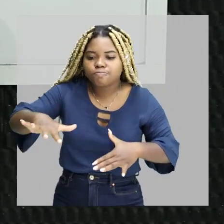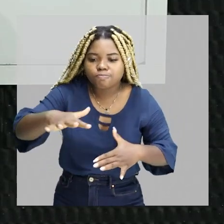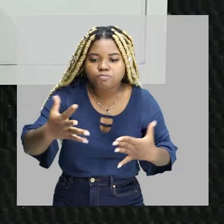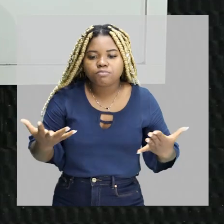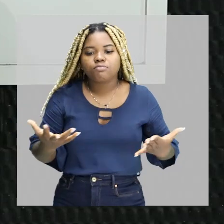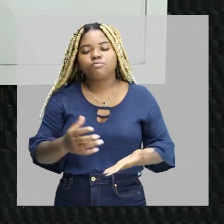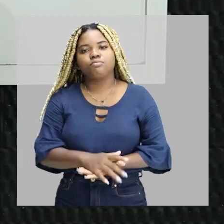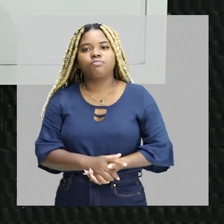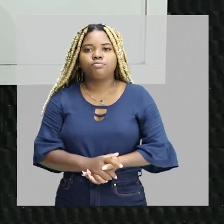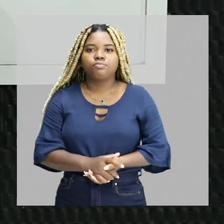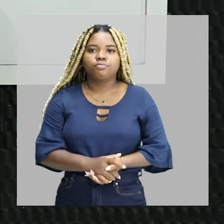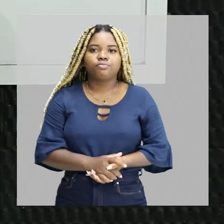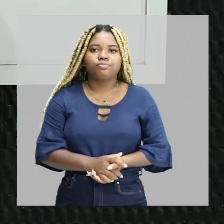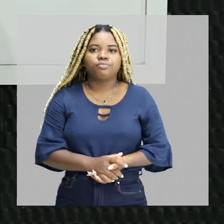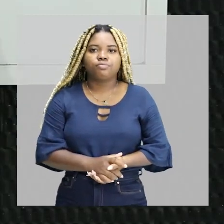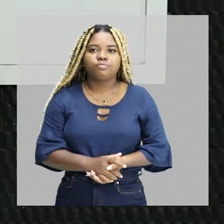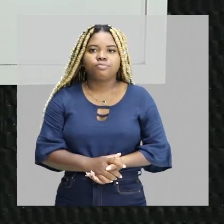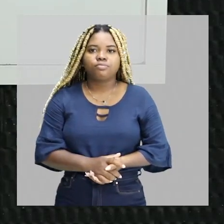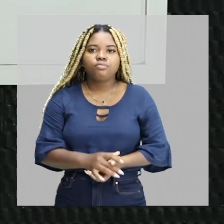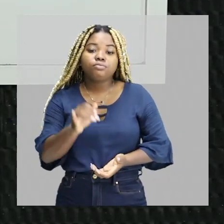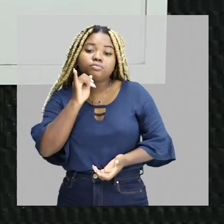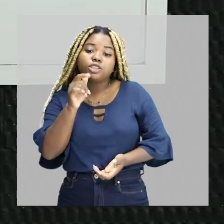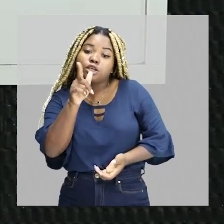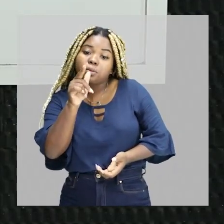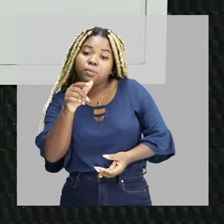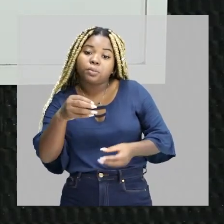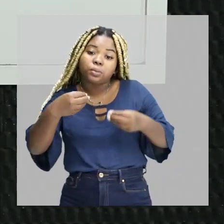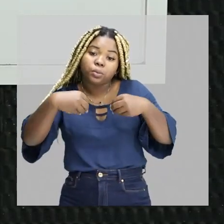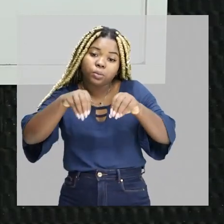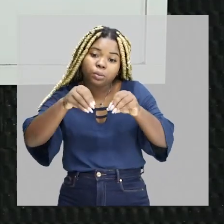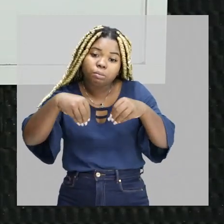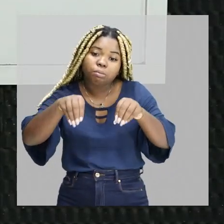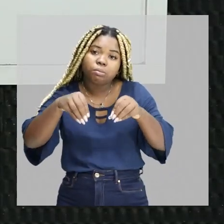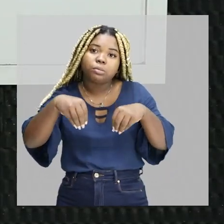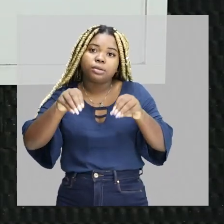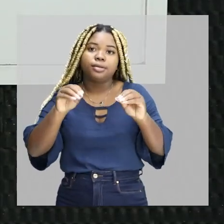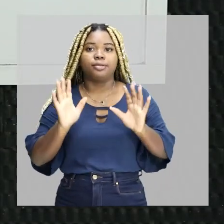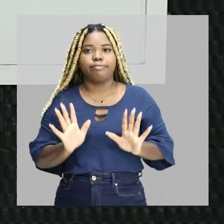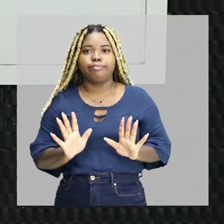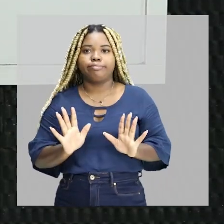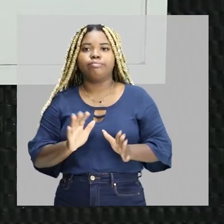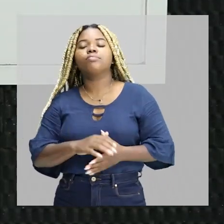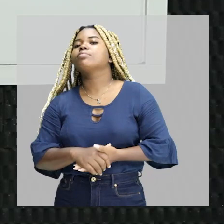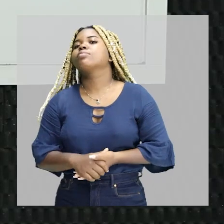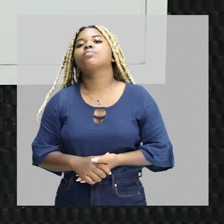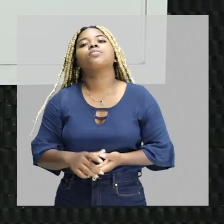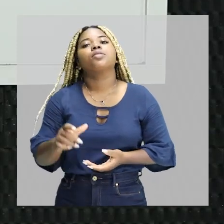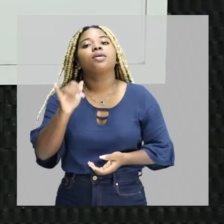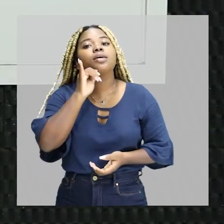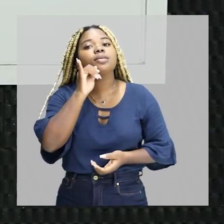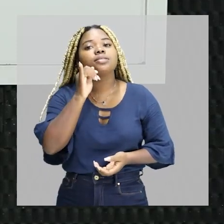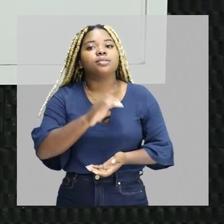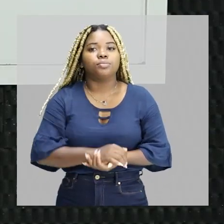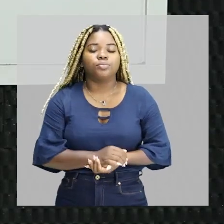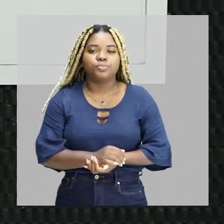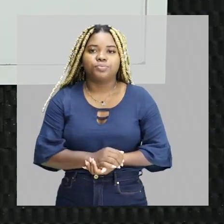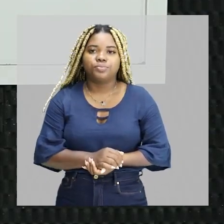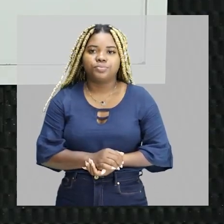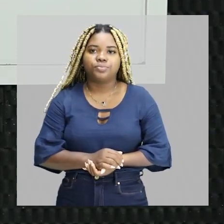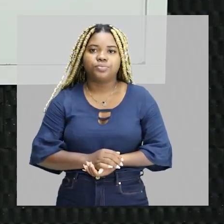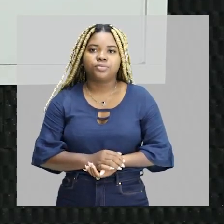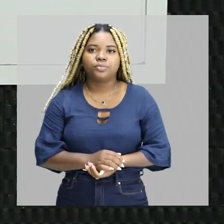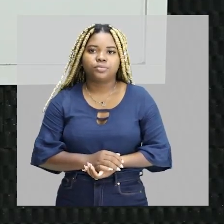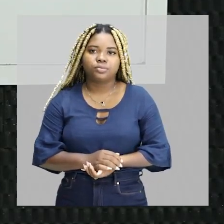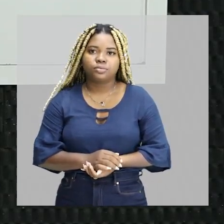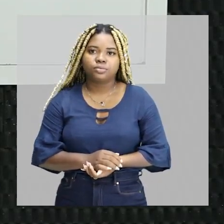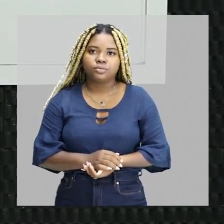líquido, em uma determinada área, certo? Nós podemos ter o seguinte, né? Quer dizer, no caso aqui um determinado volume, né, um determinado